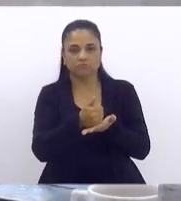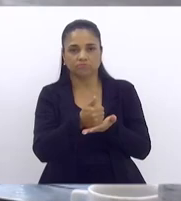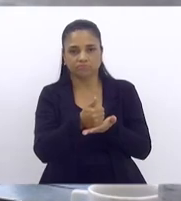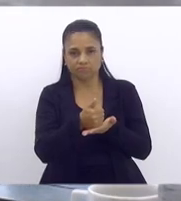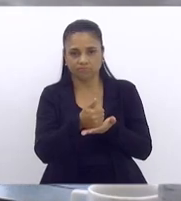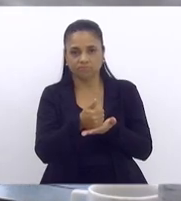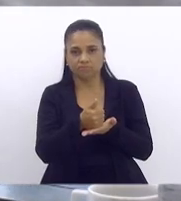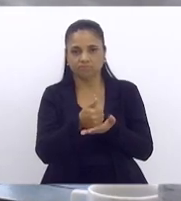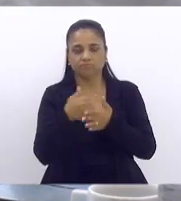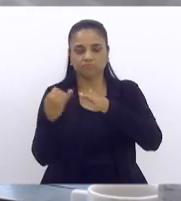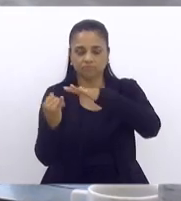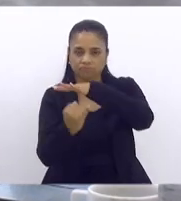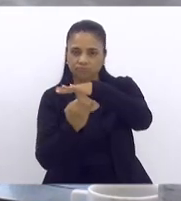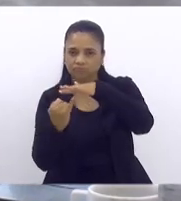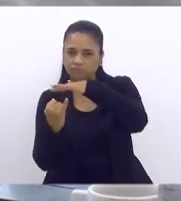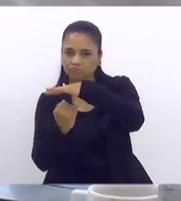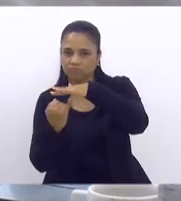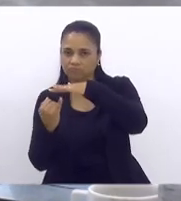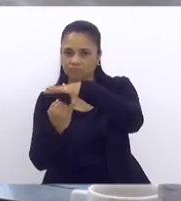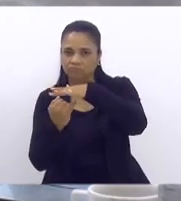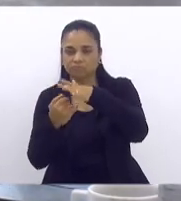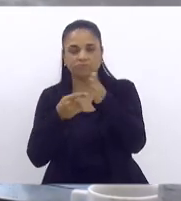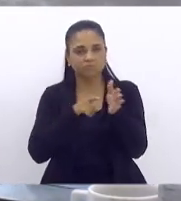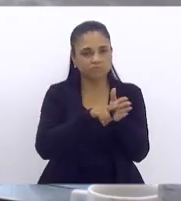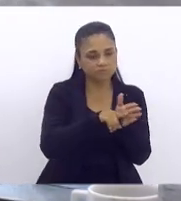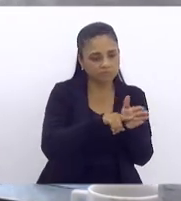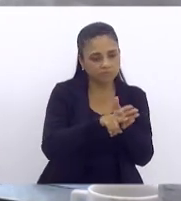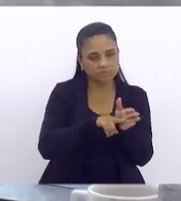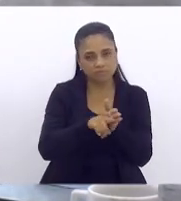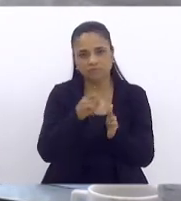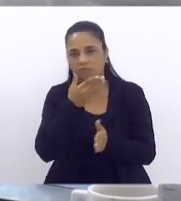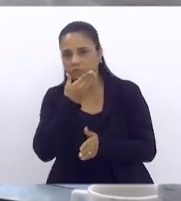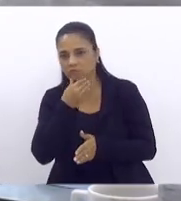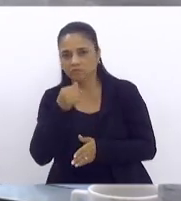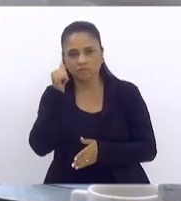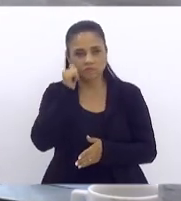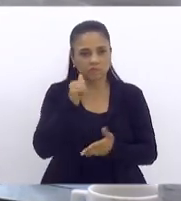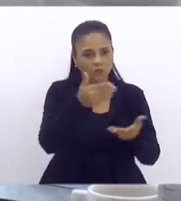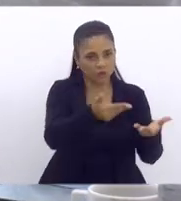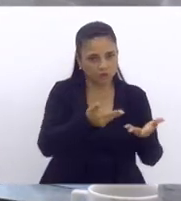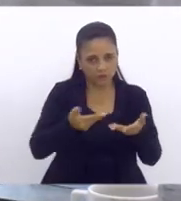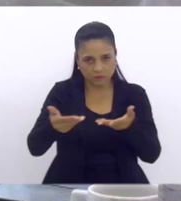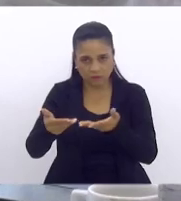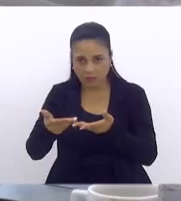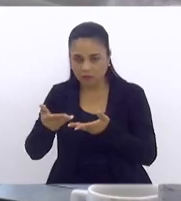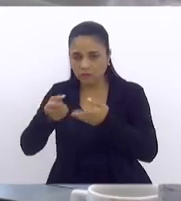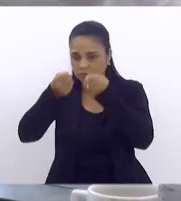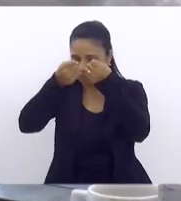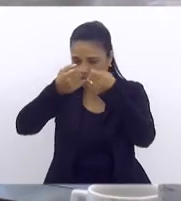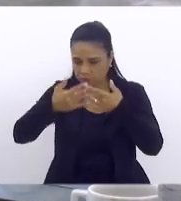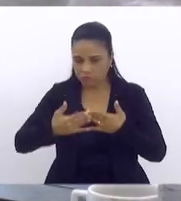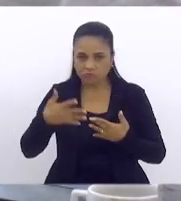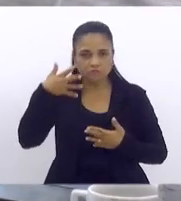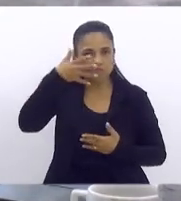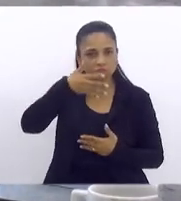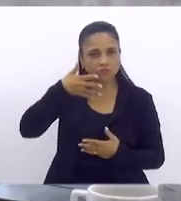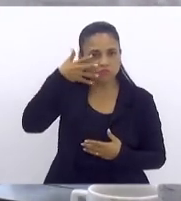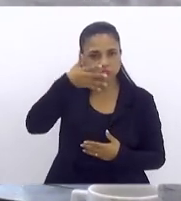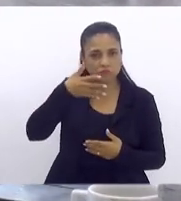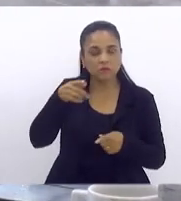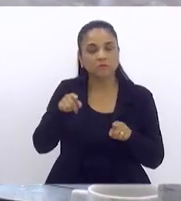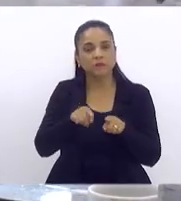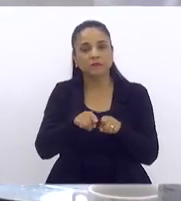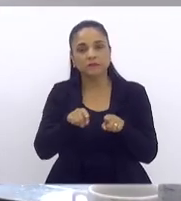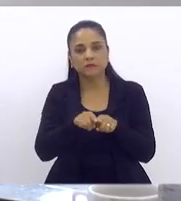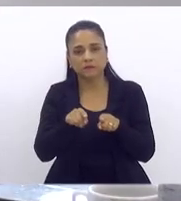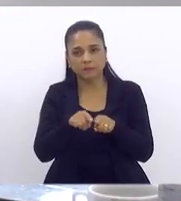série de institutos e pesquisadoras e pesquisadores convidados para prestarem aqui esclarecimentos, mas